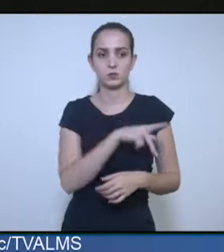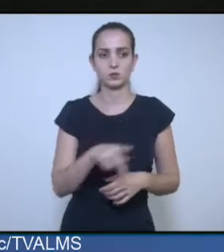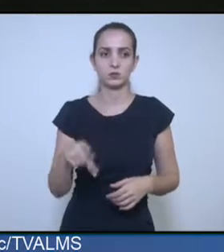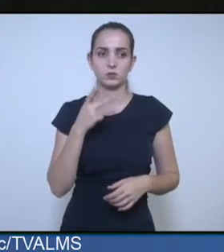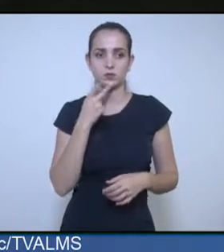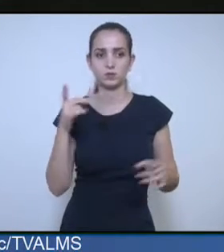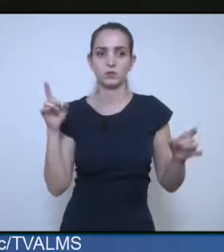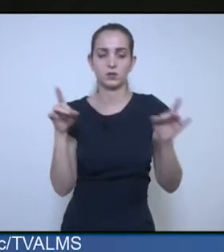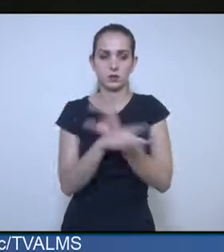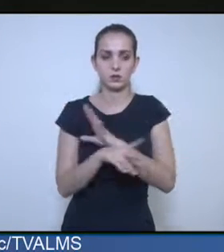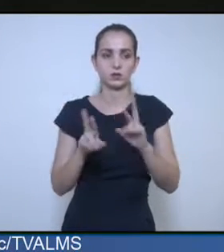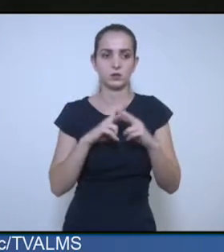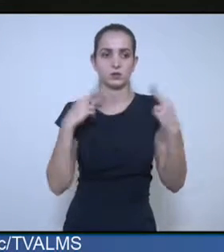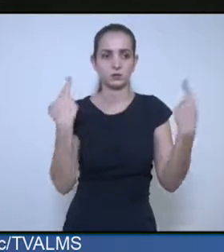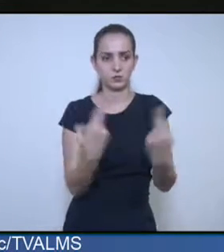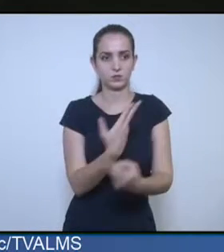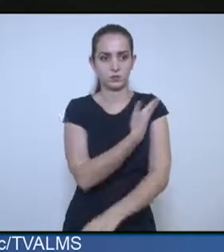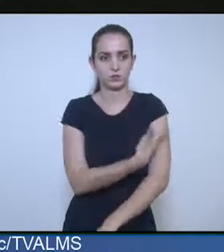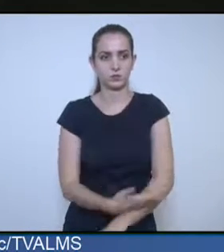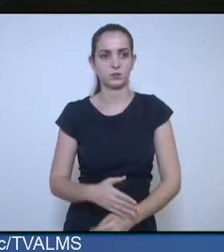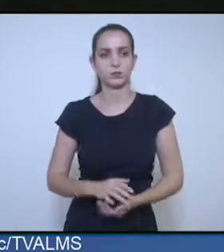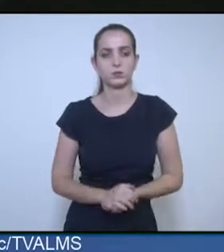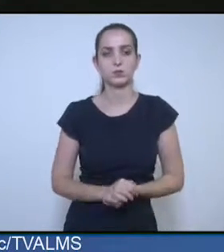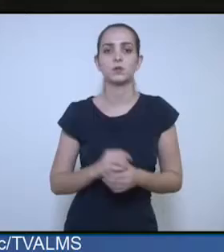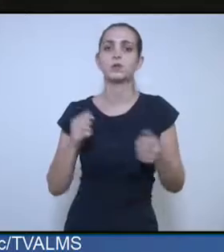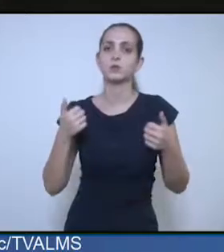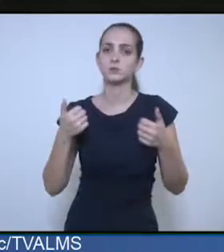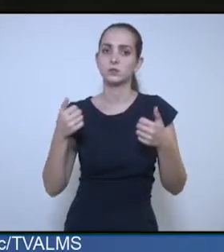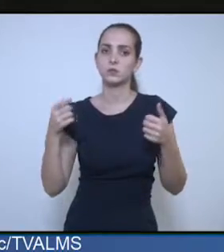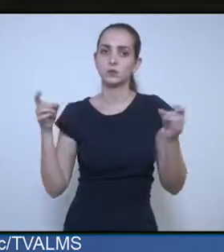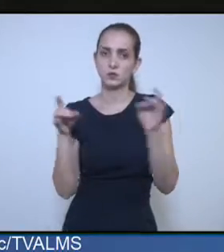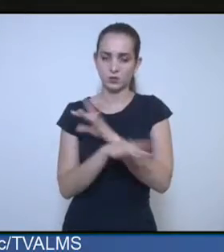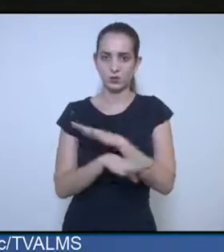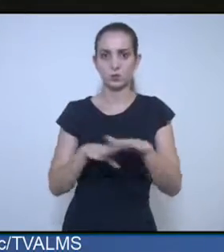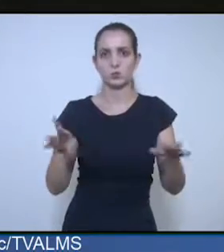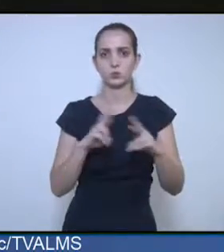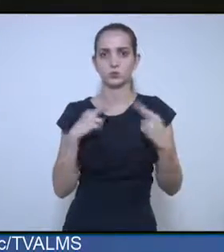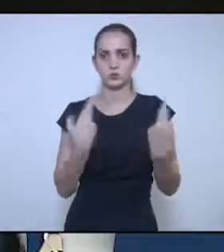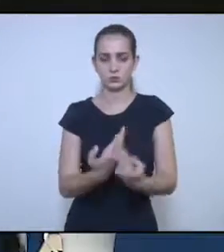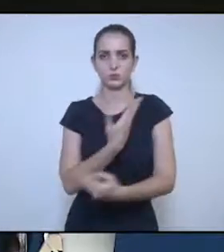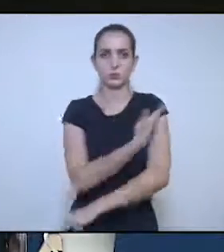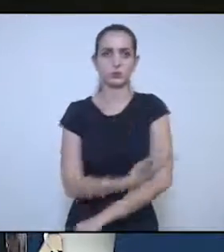presidência vai declarar encerrada a presente sessão. Está encerrada a sessão.